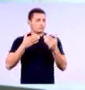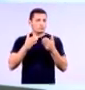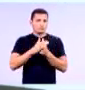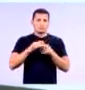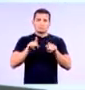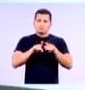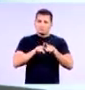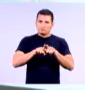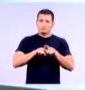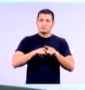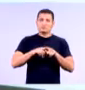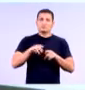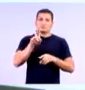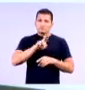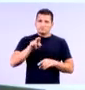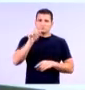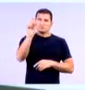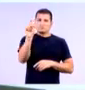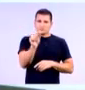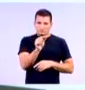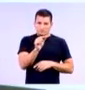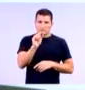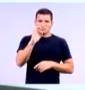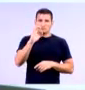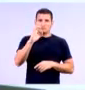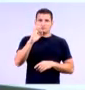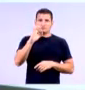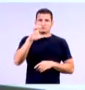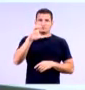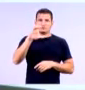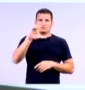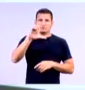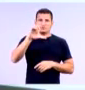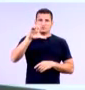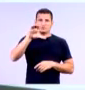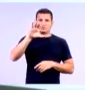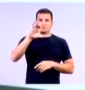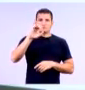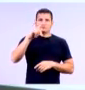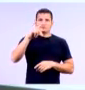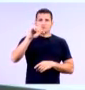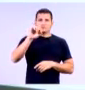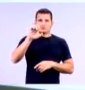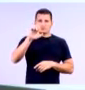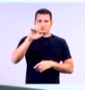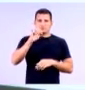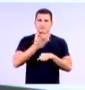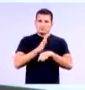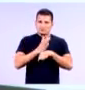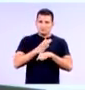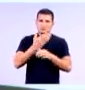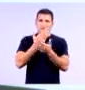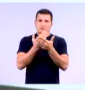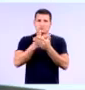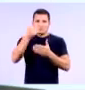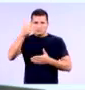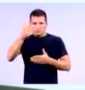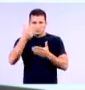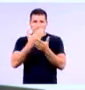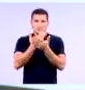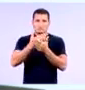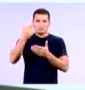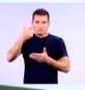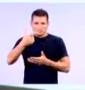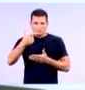está publicado, é como se foi gravado para vocês. A aula 1, a aula 2 e a aula de hoje também já